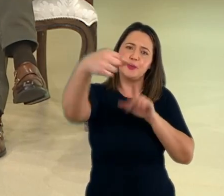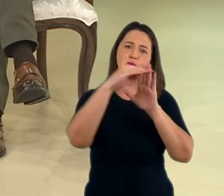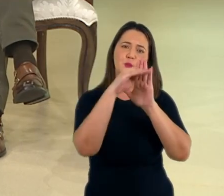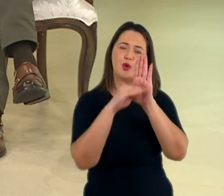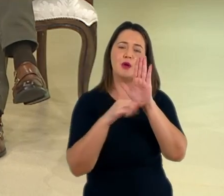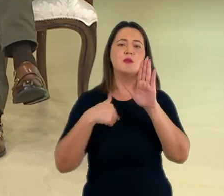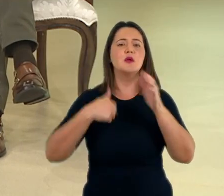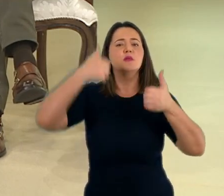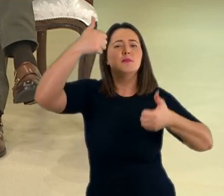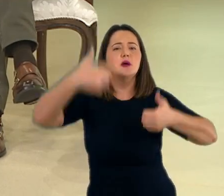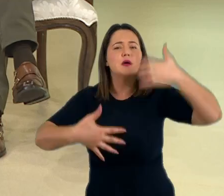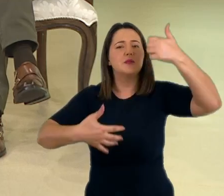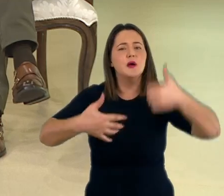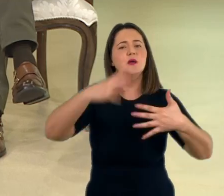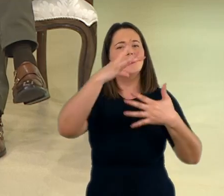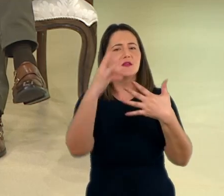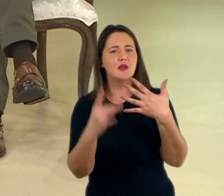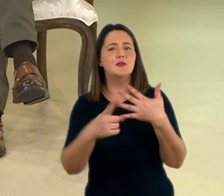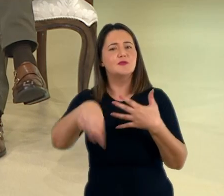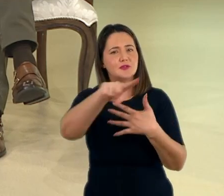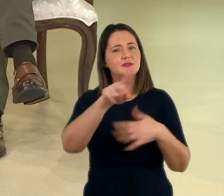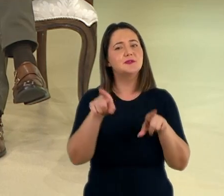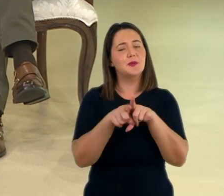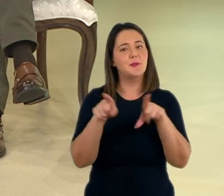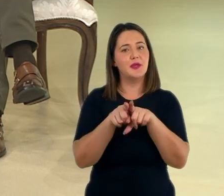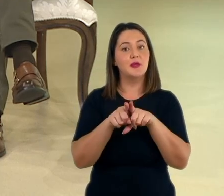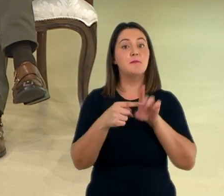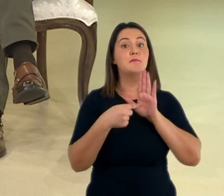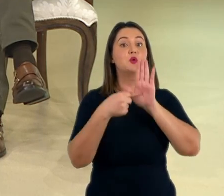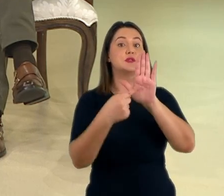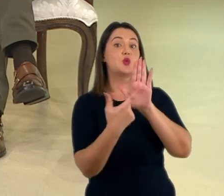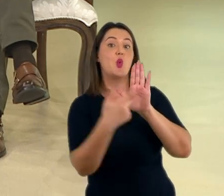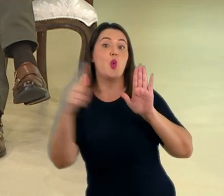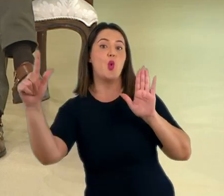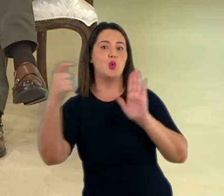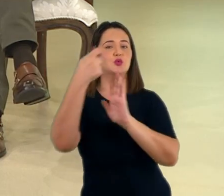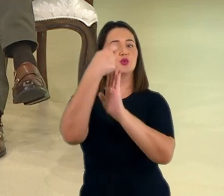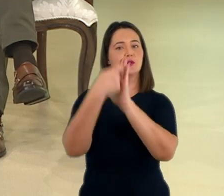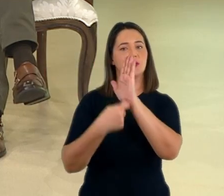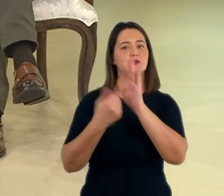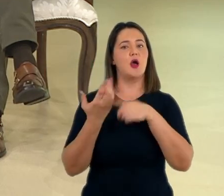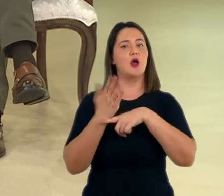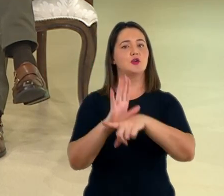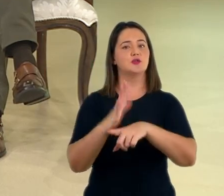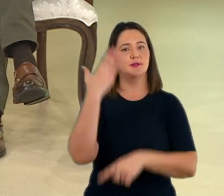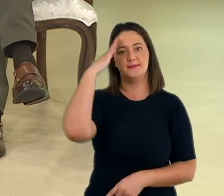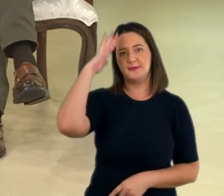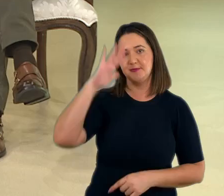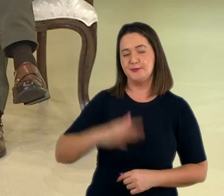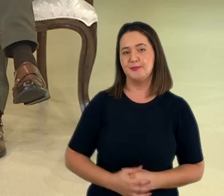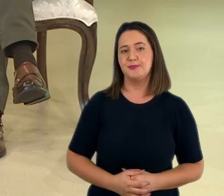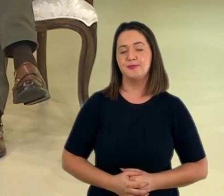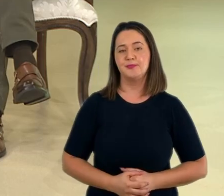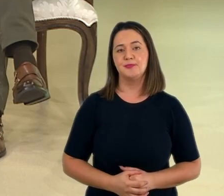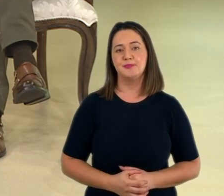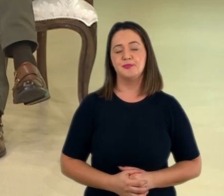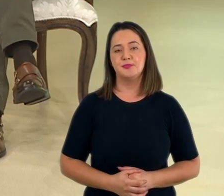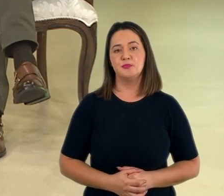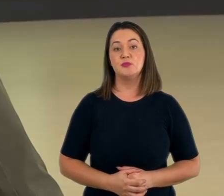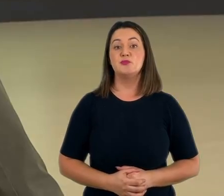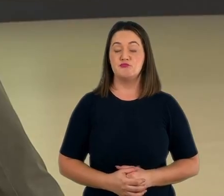próximo programa eu vou explicar mais detalhes a esse respeito, mostrando, inclusive, outras passagens do Antigo